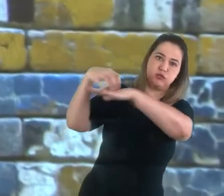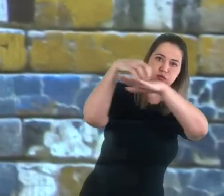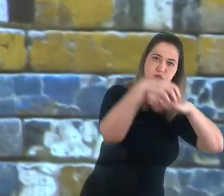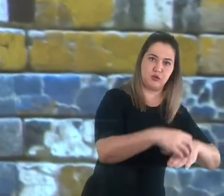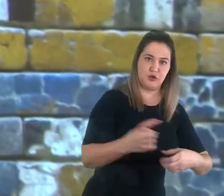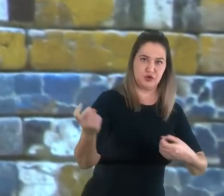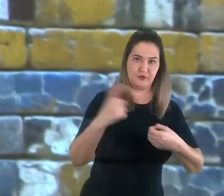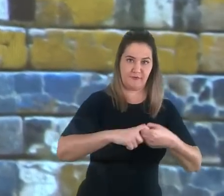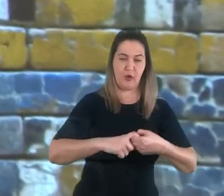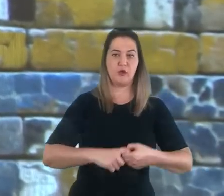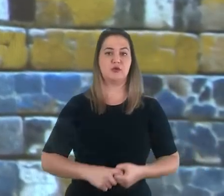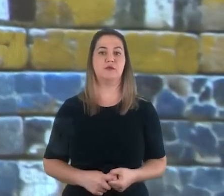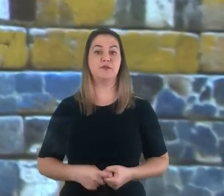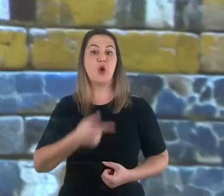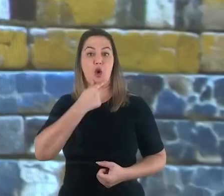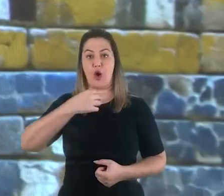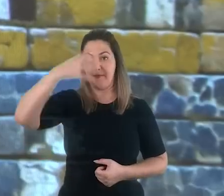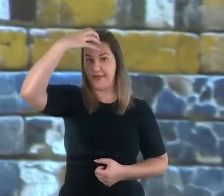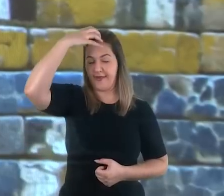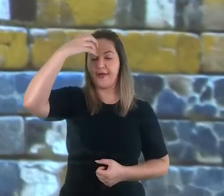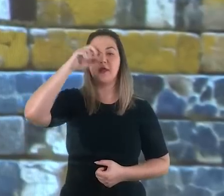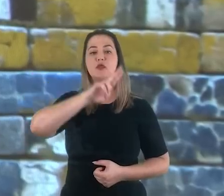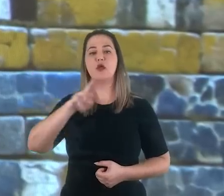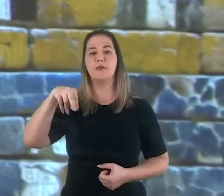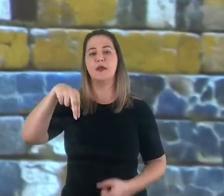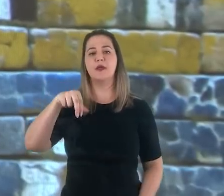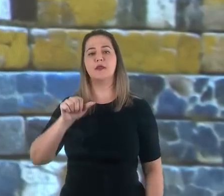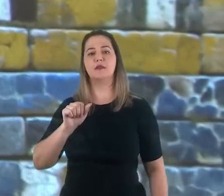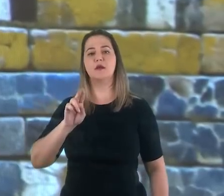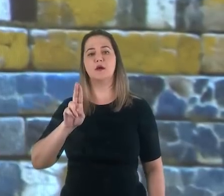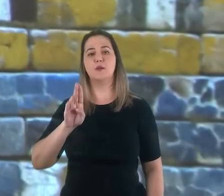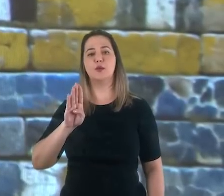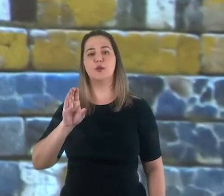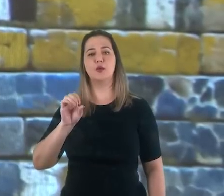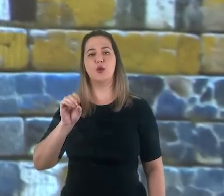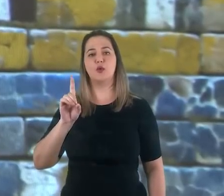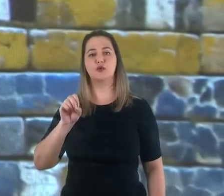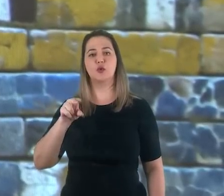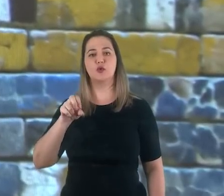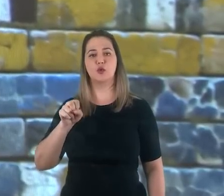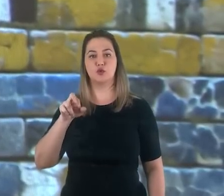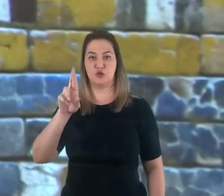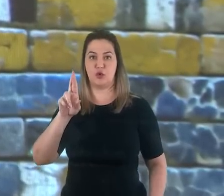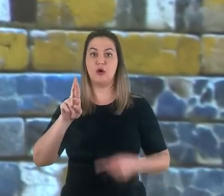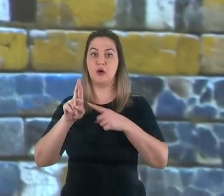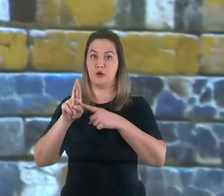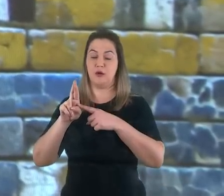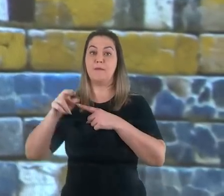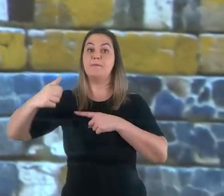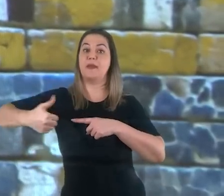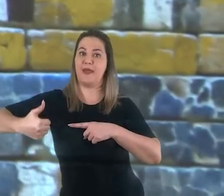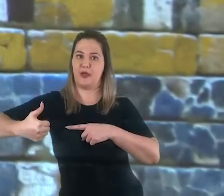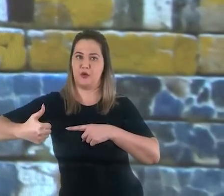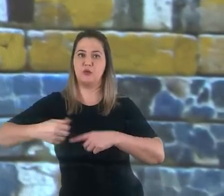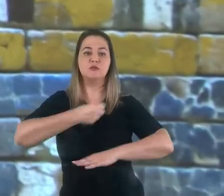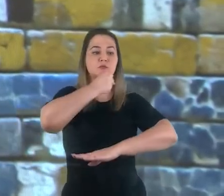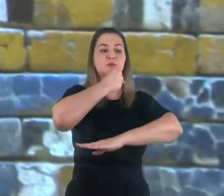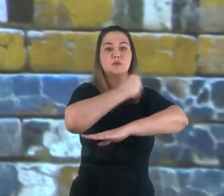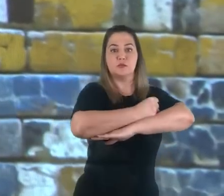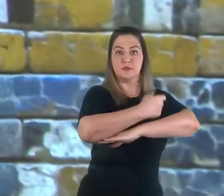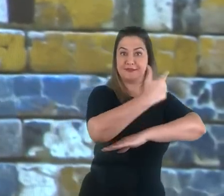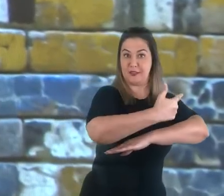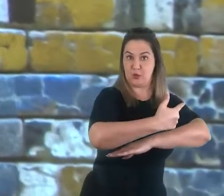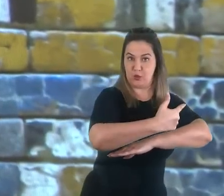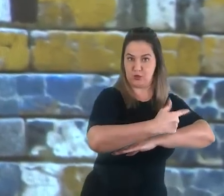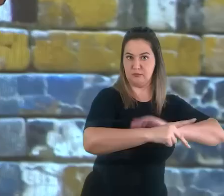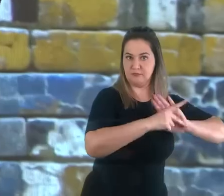ser confundido com o Nabucodonosor de Daniel, que seria o Nabucodonosor II, tá bom? Esse Nabucodonosor I reinou